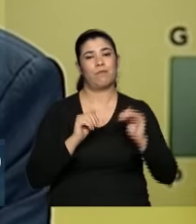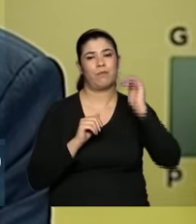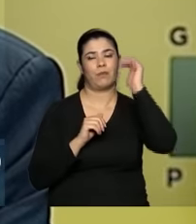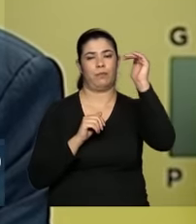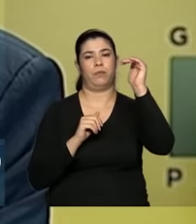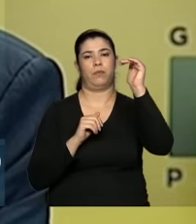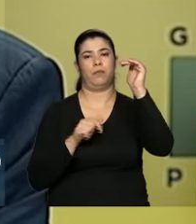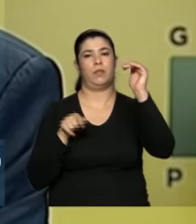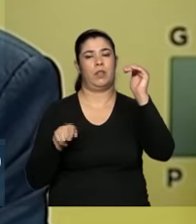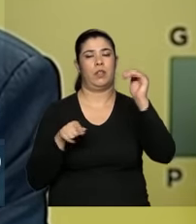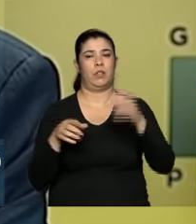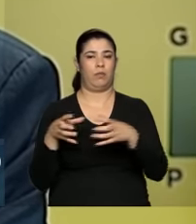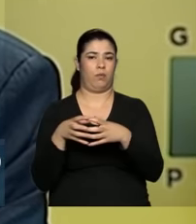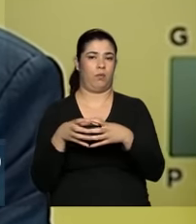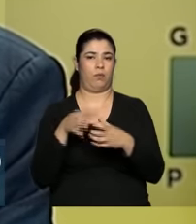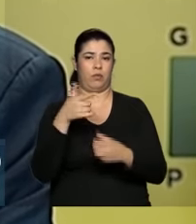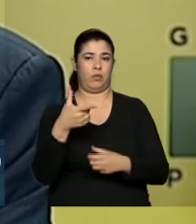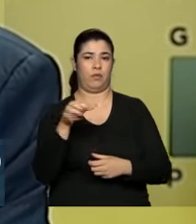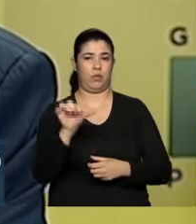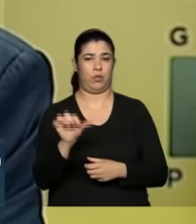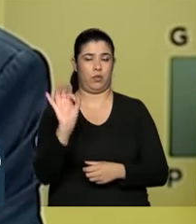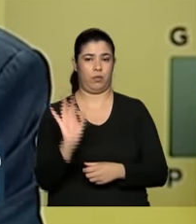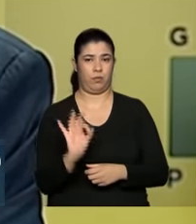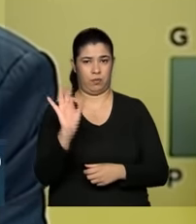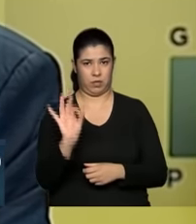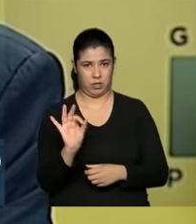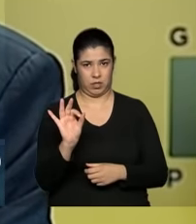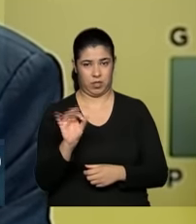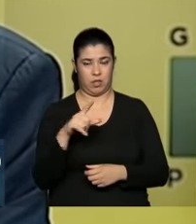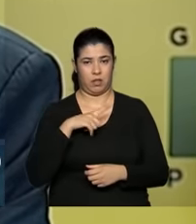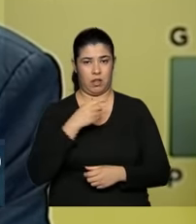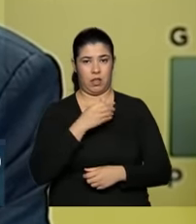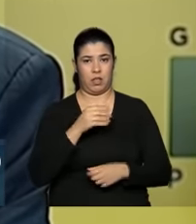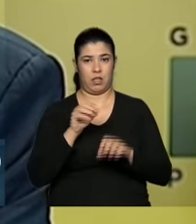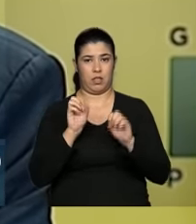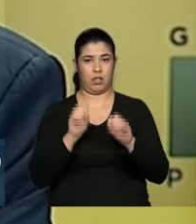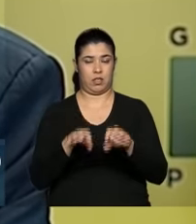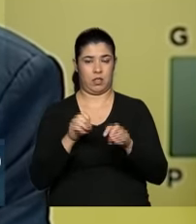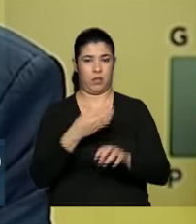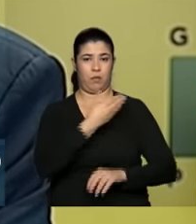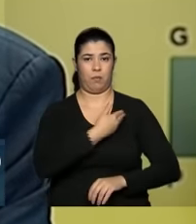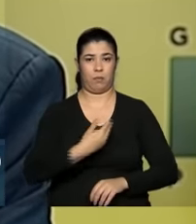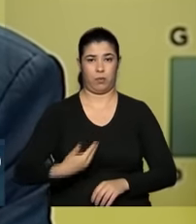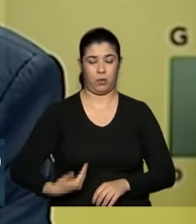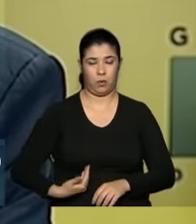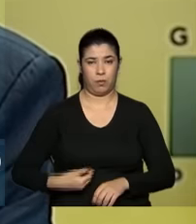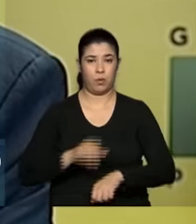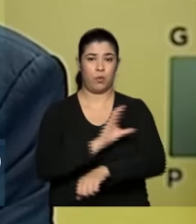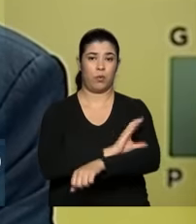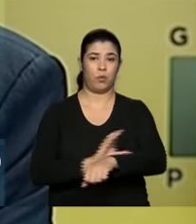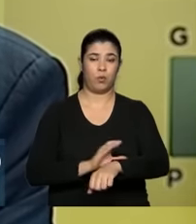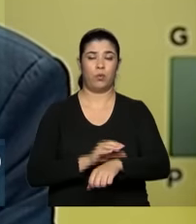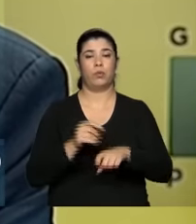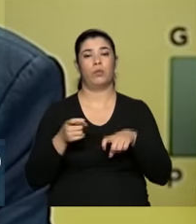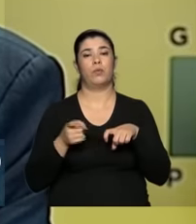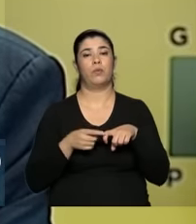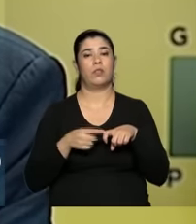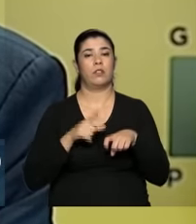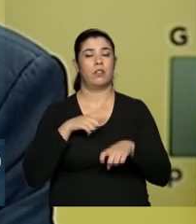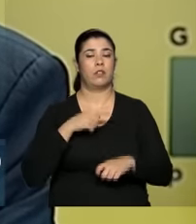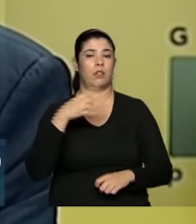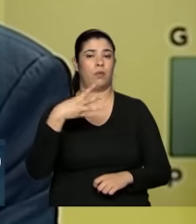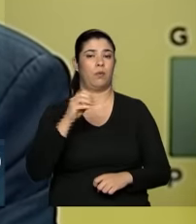país dá 29% de vagas no setor público, a medicina dá 40%, o que se conjuga